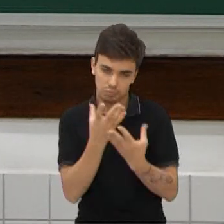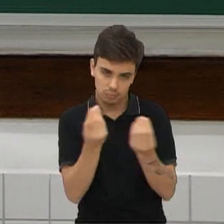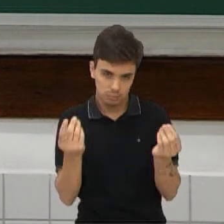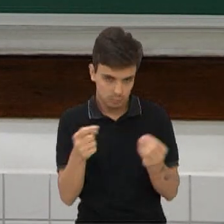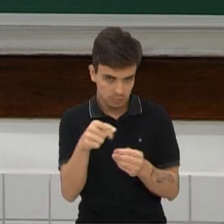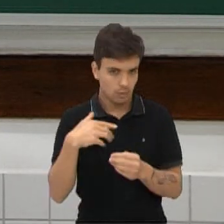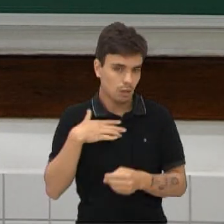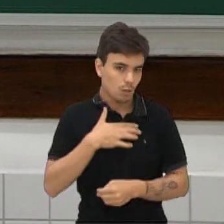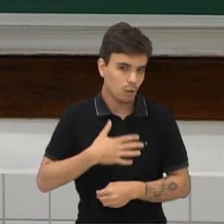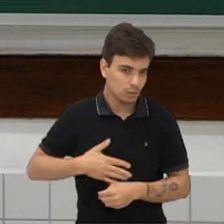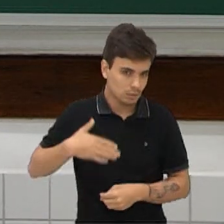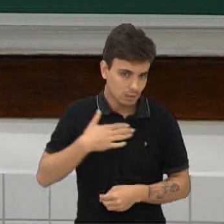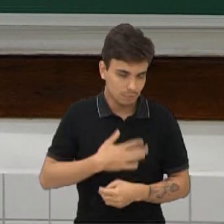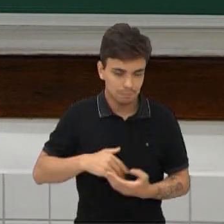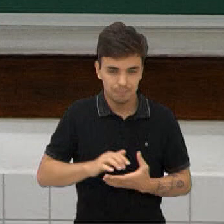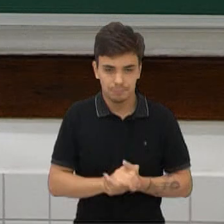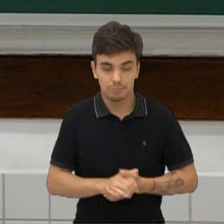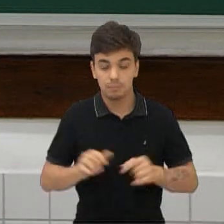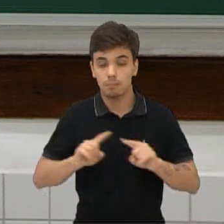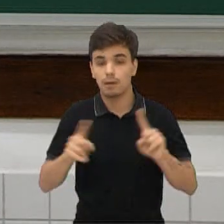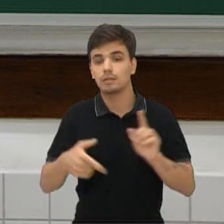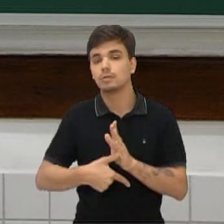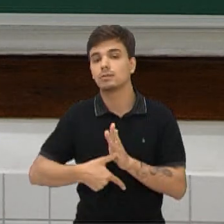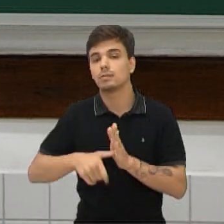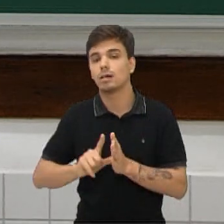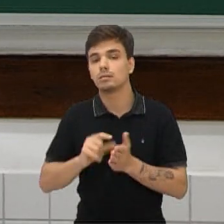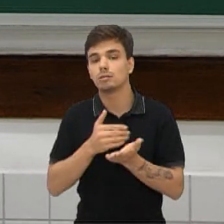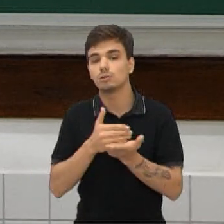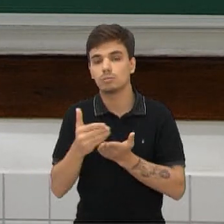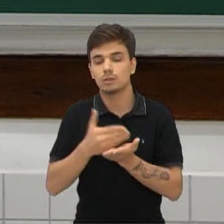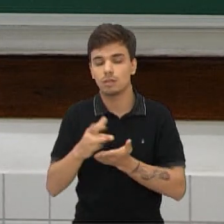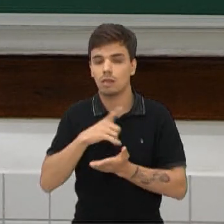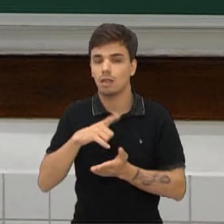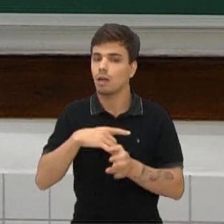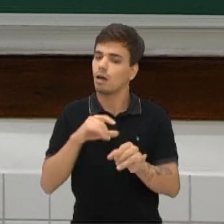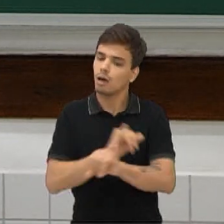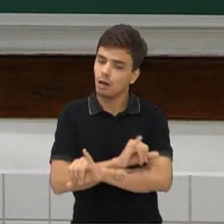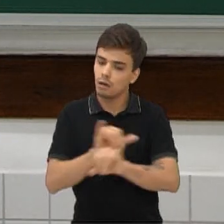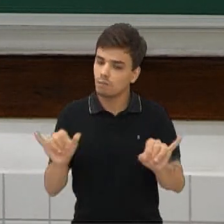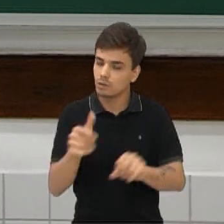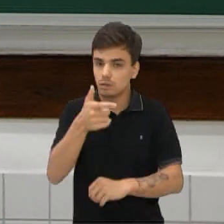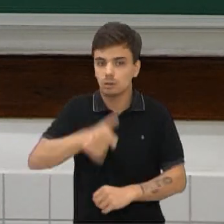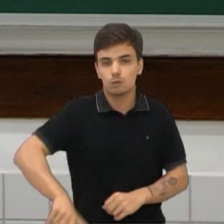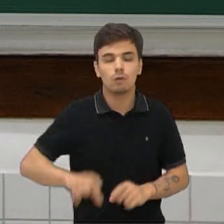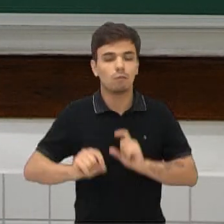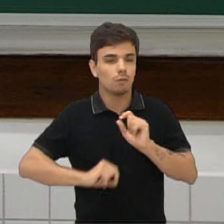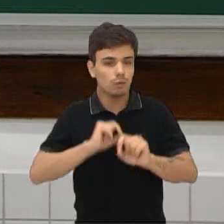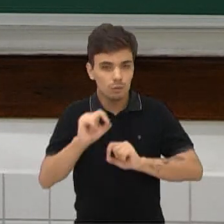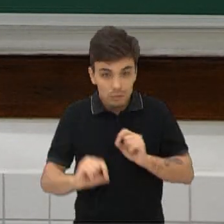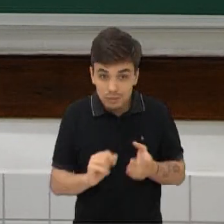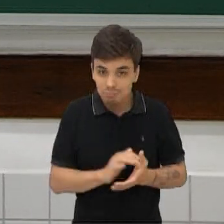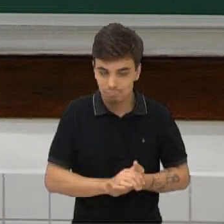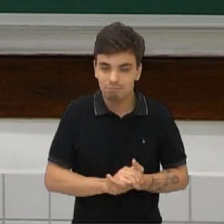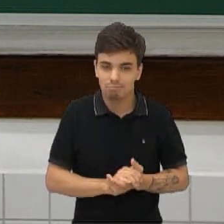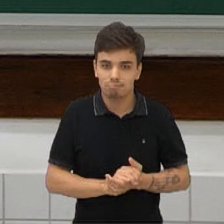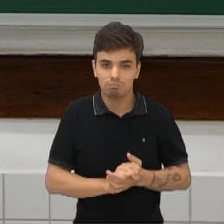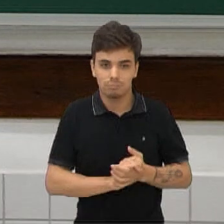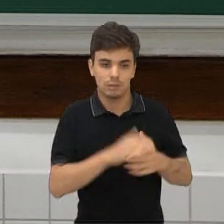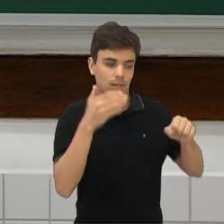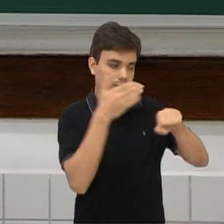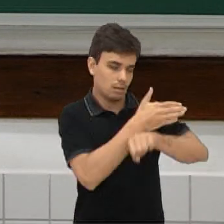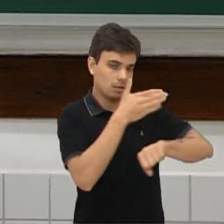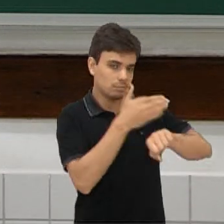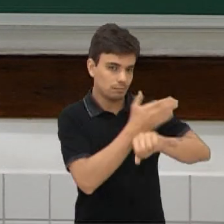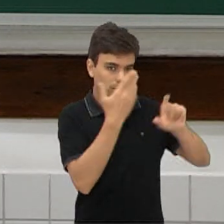tá bom? Mas antes de começar, vamos avisar, né, de novo aquele nosso recadinho de hoje. Não esquece de ir